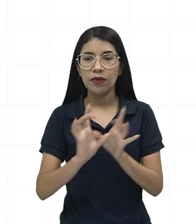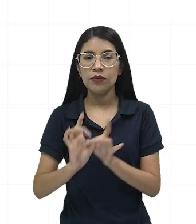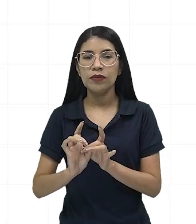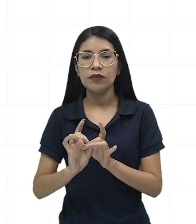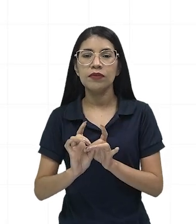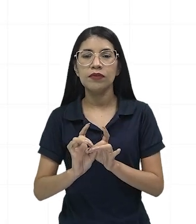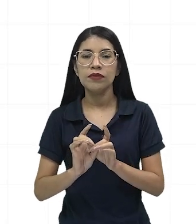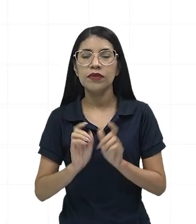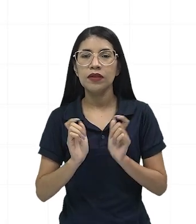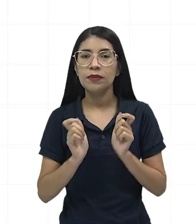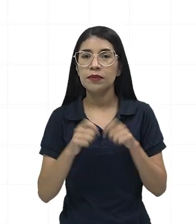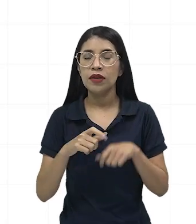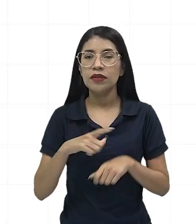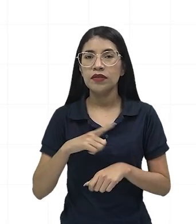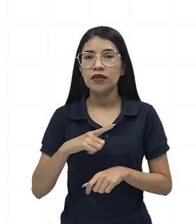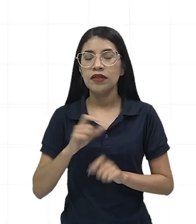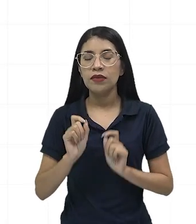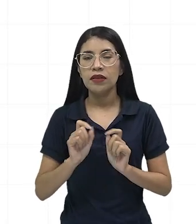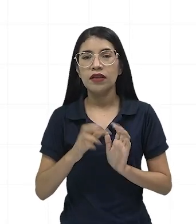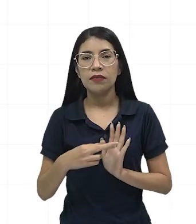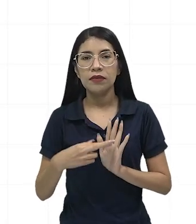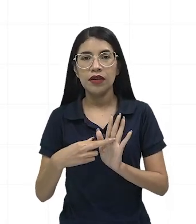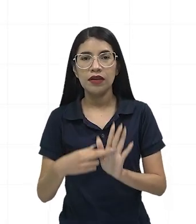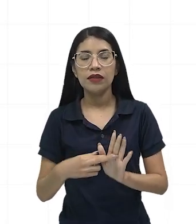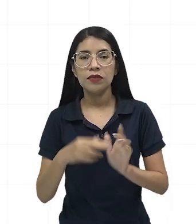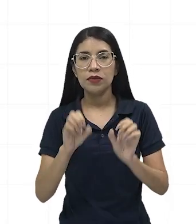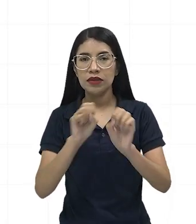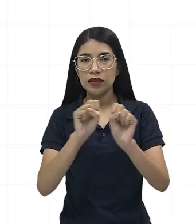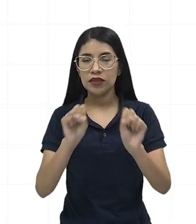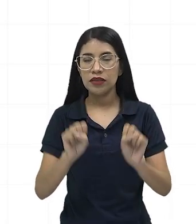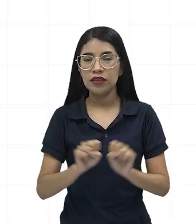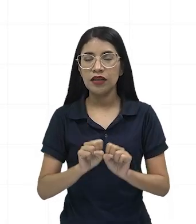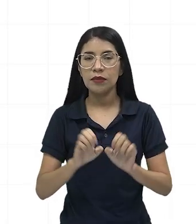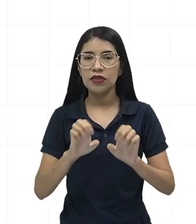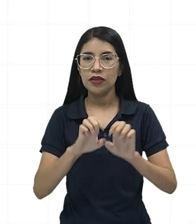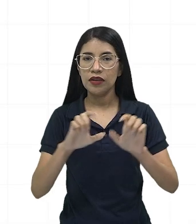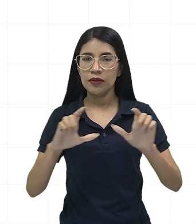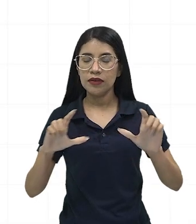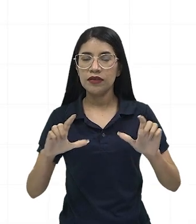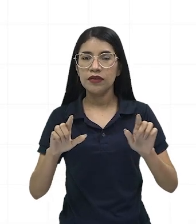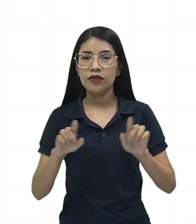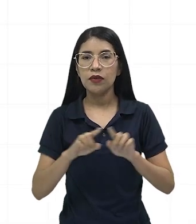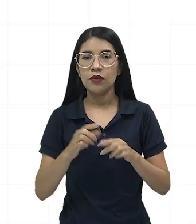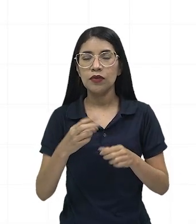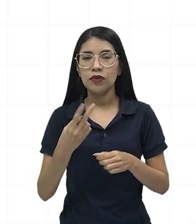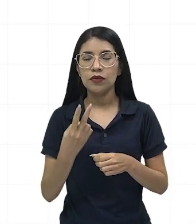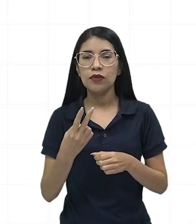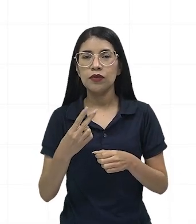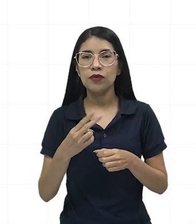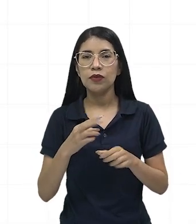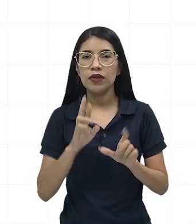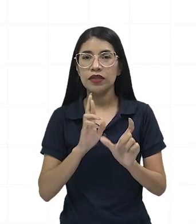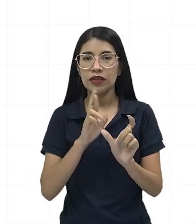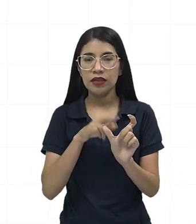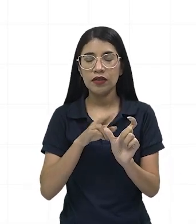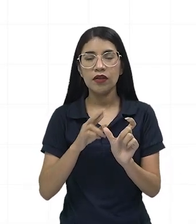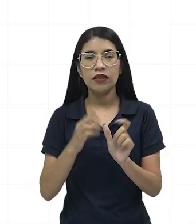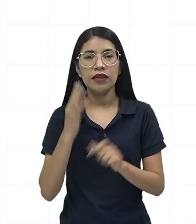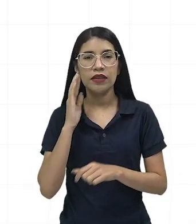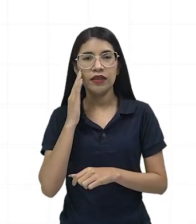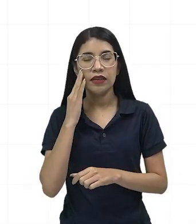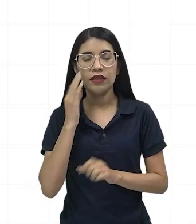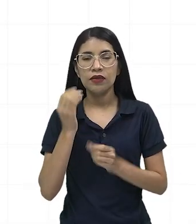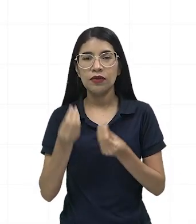próximo que possam ser representados por sistemas de equações de primeiro grau com duas incógnitas e interpretando